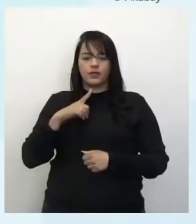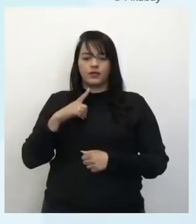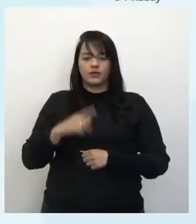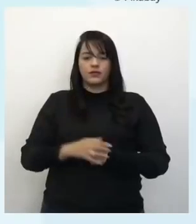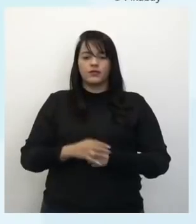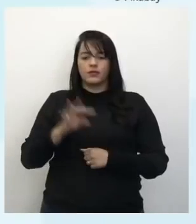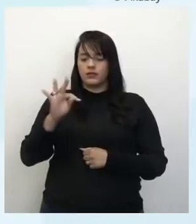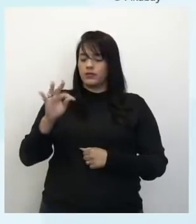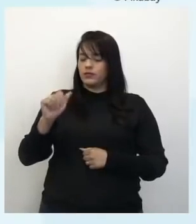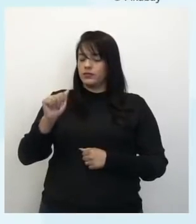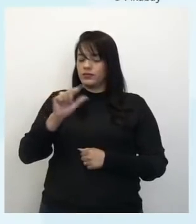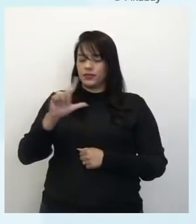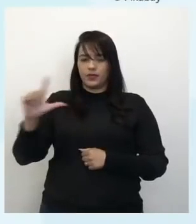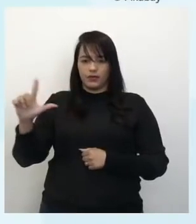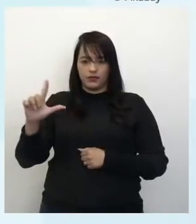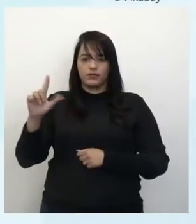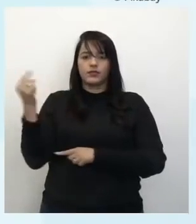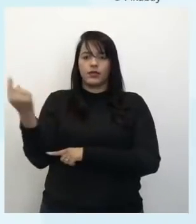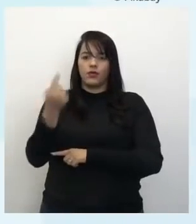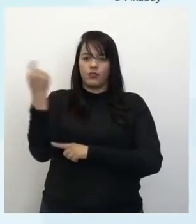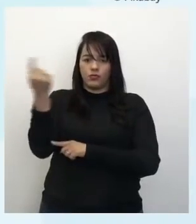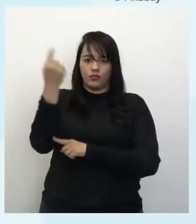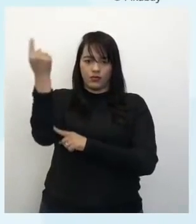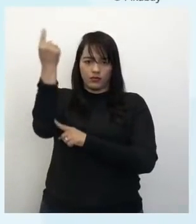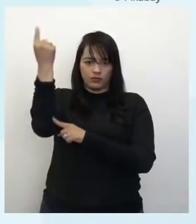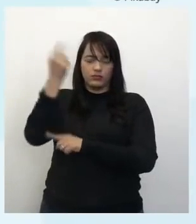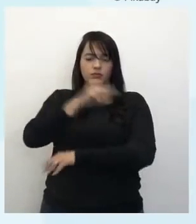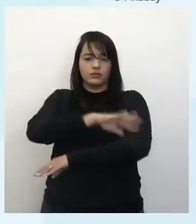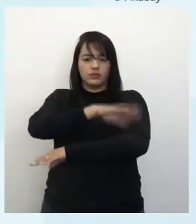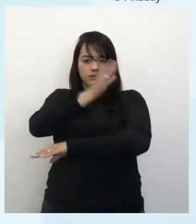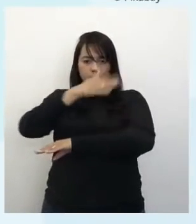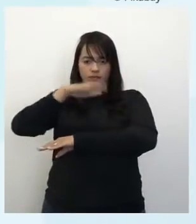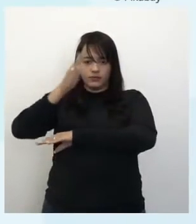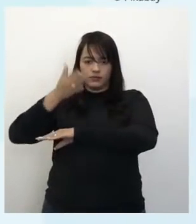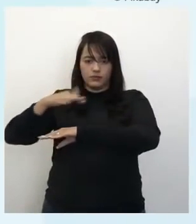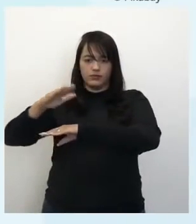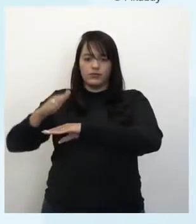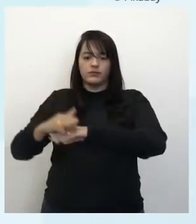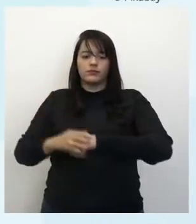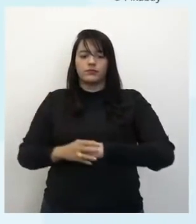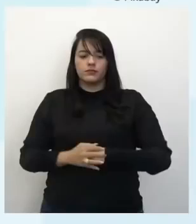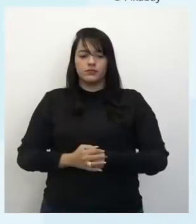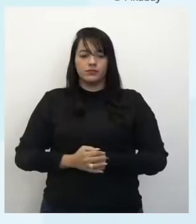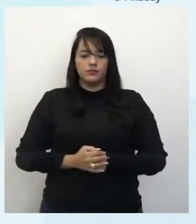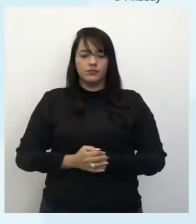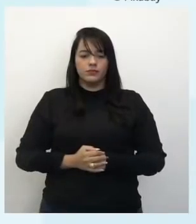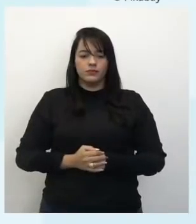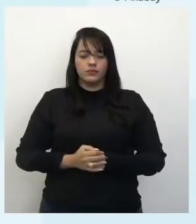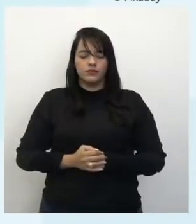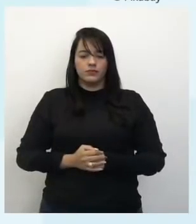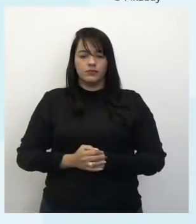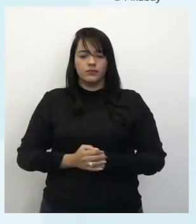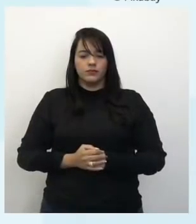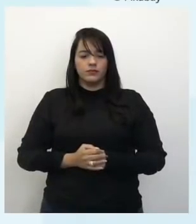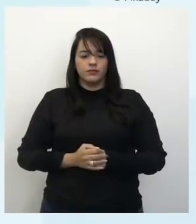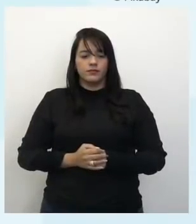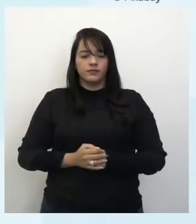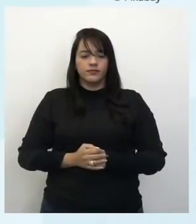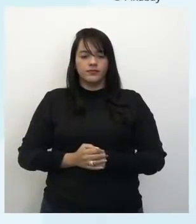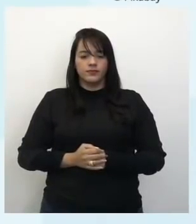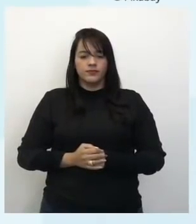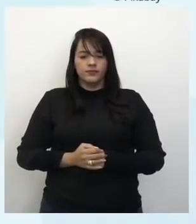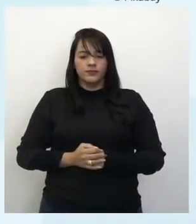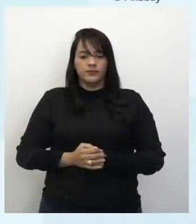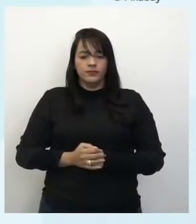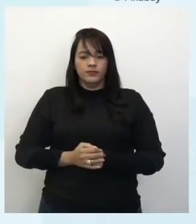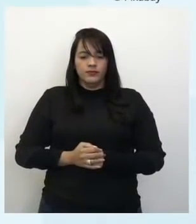as montanhas são altas, tall. Aqui eu risquei tudo, estraguei o slide. Vamos lá. Apagar tudo aqui no slide. Ok. Marca